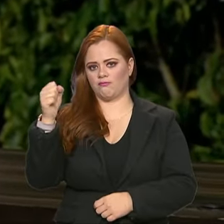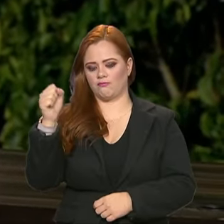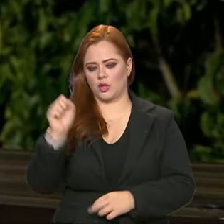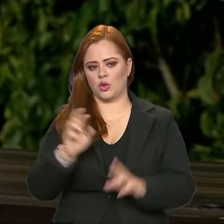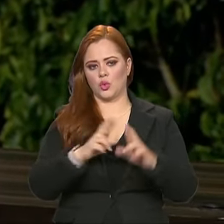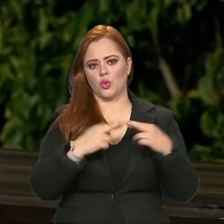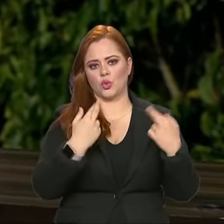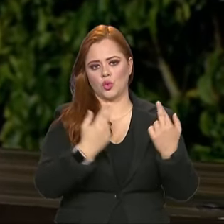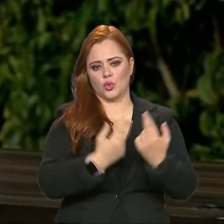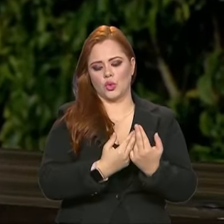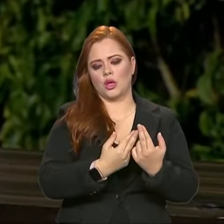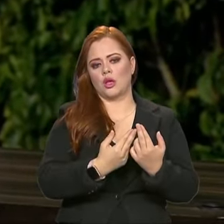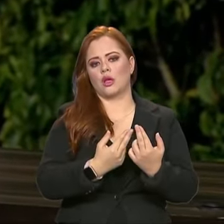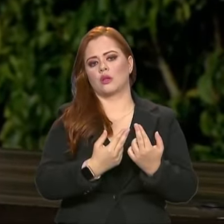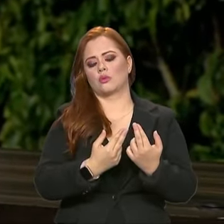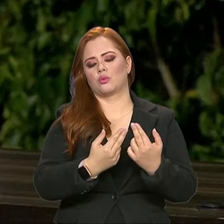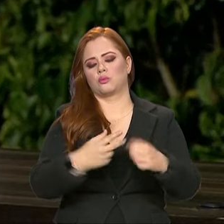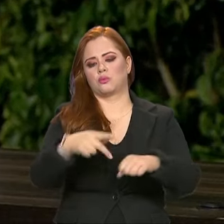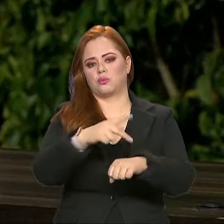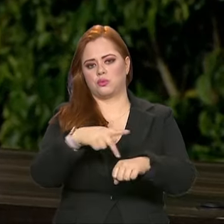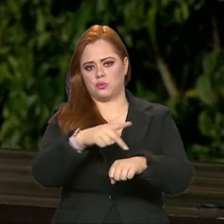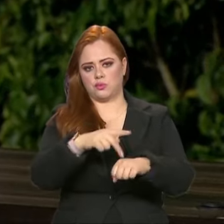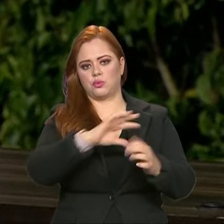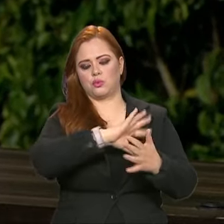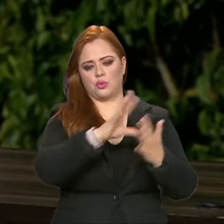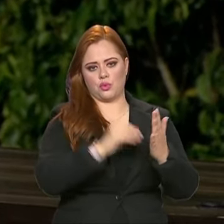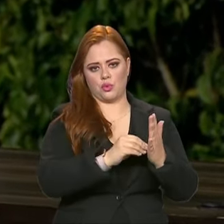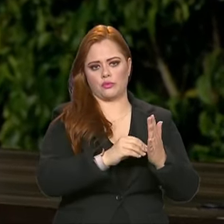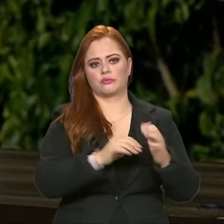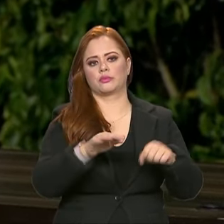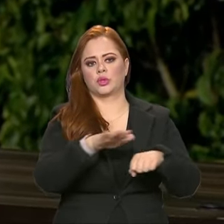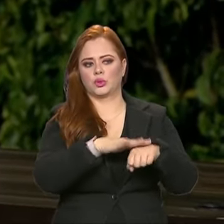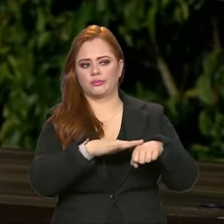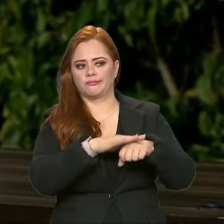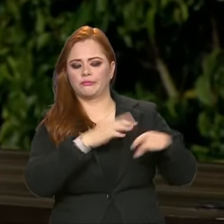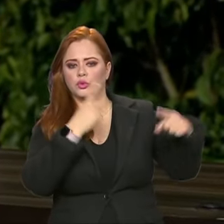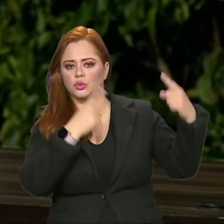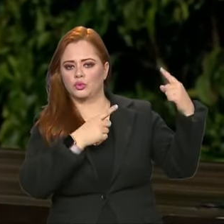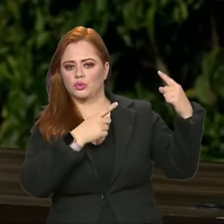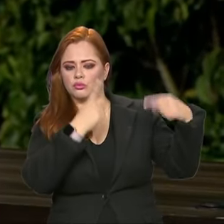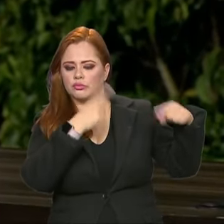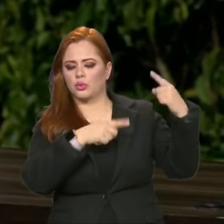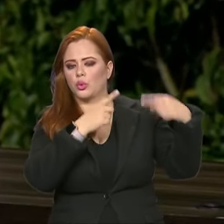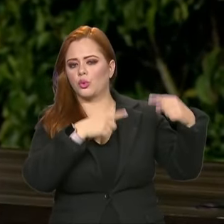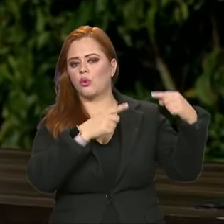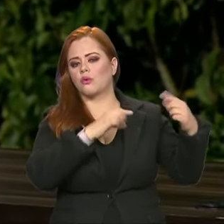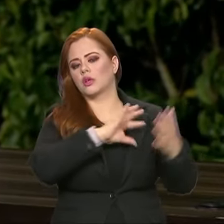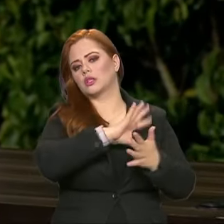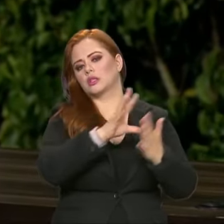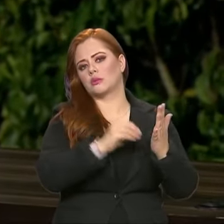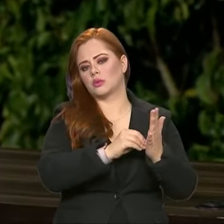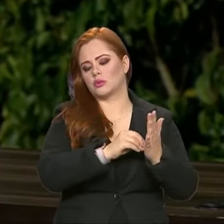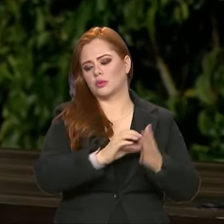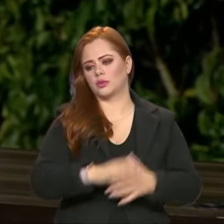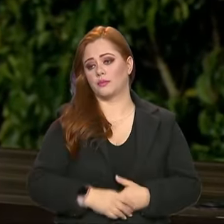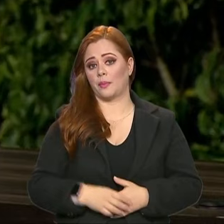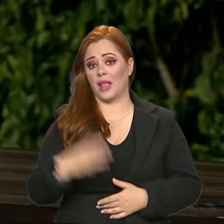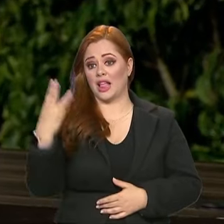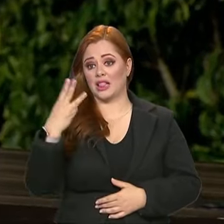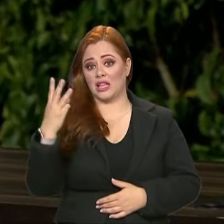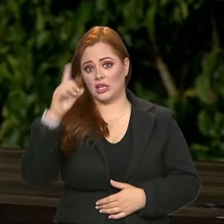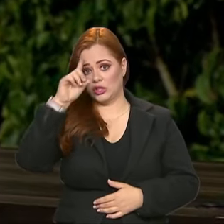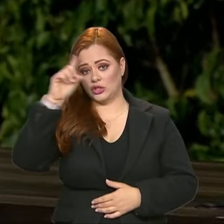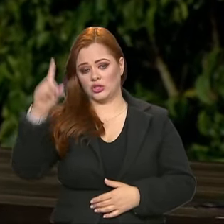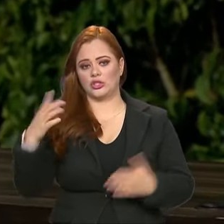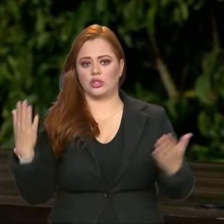dos diálogos amazônicos. Ao longo de 3 dias, nós participamos dos diálogos amazônicos. E